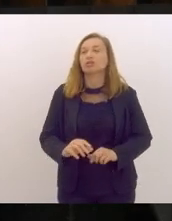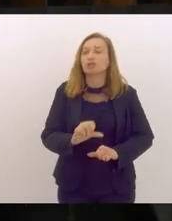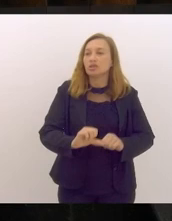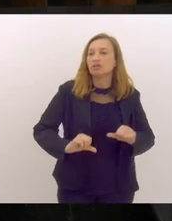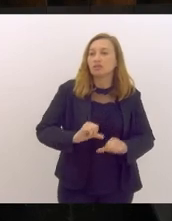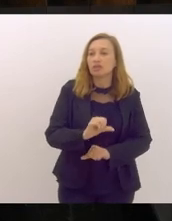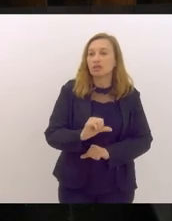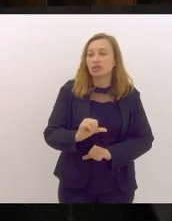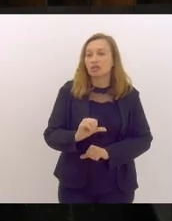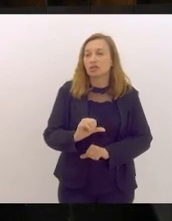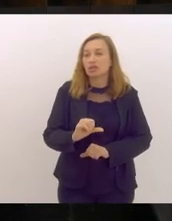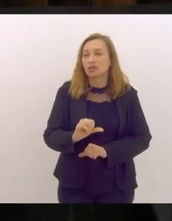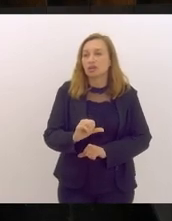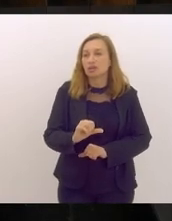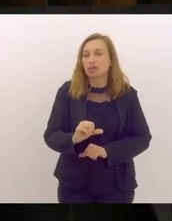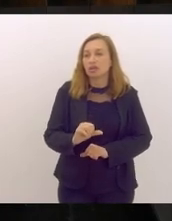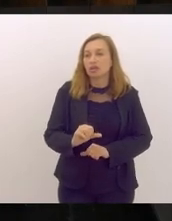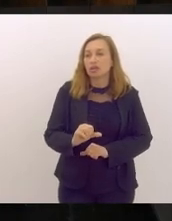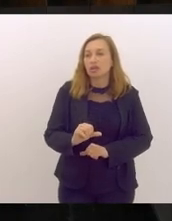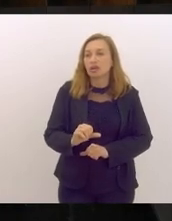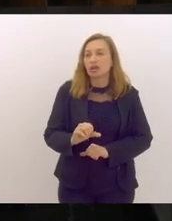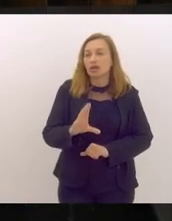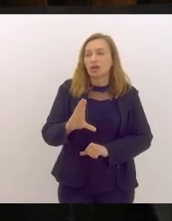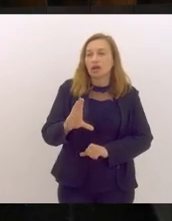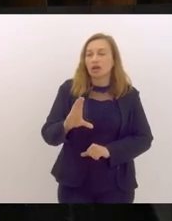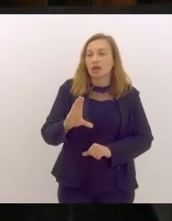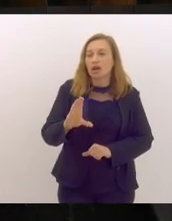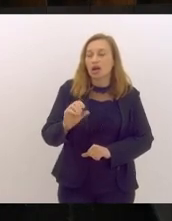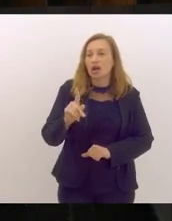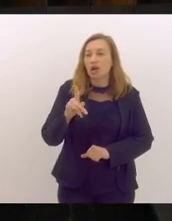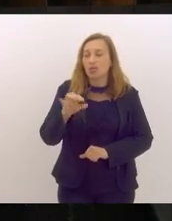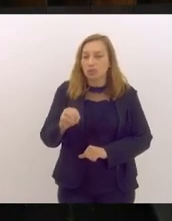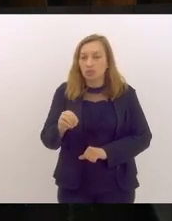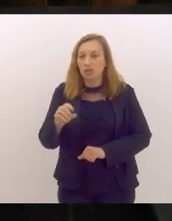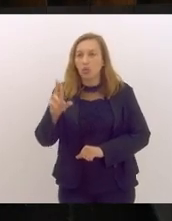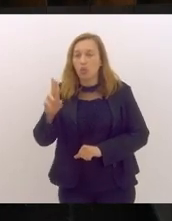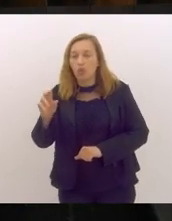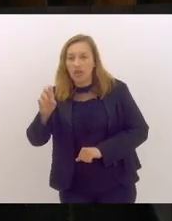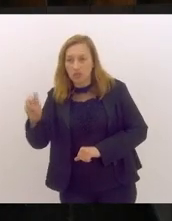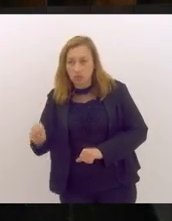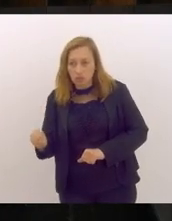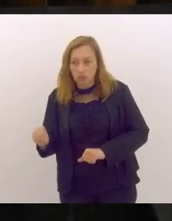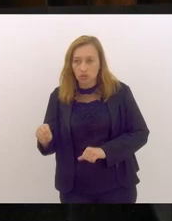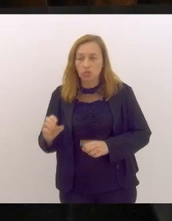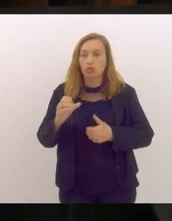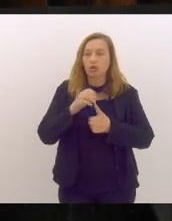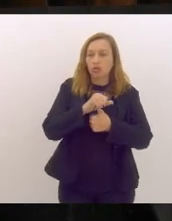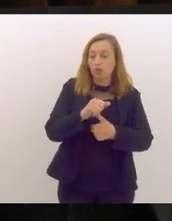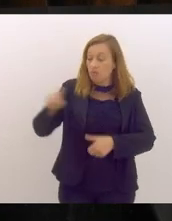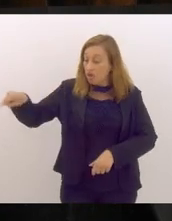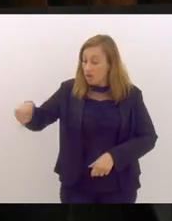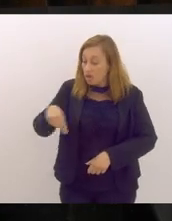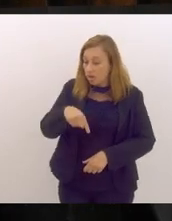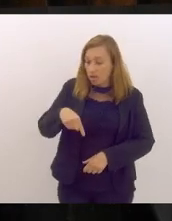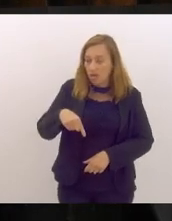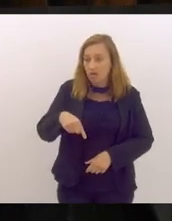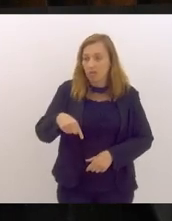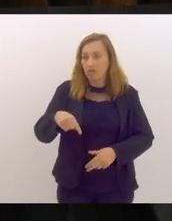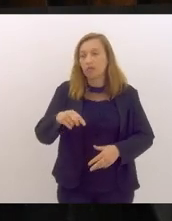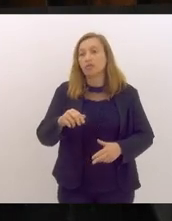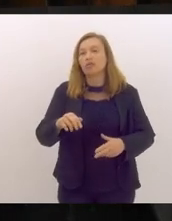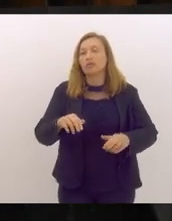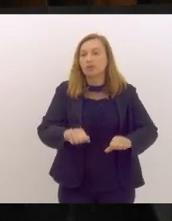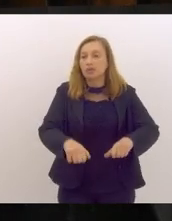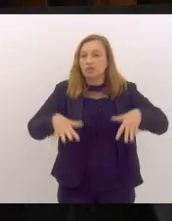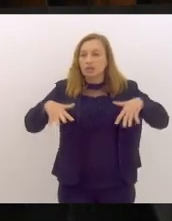um campus da UESO. O então reitor veio aqui para o plenário e foi